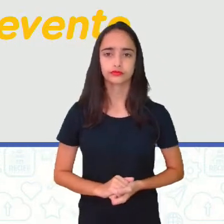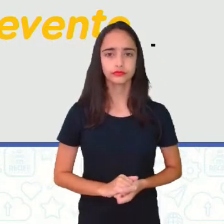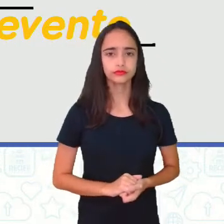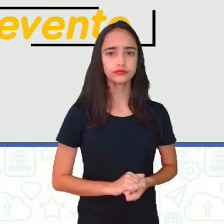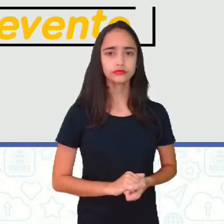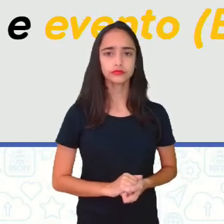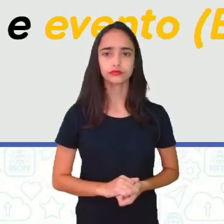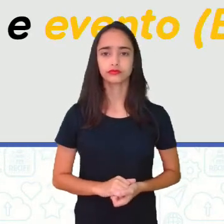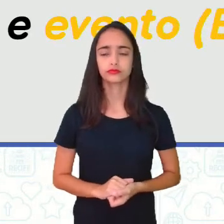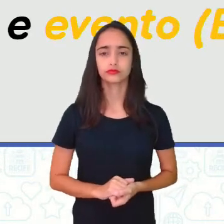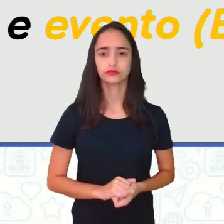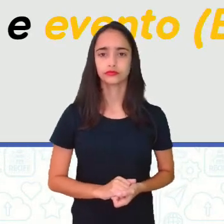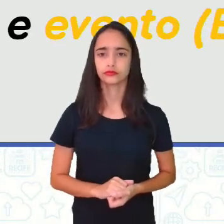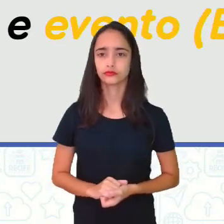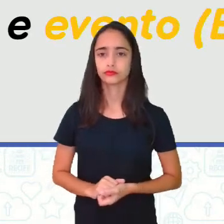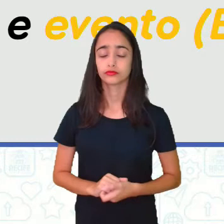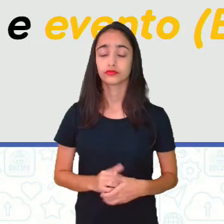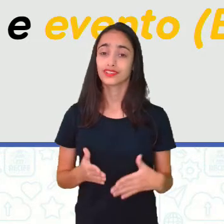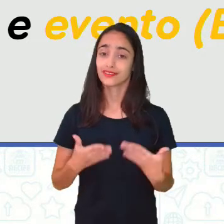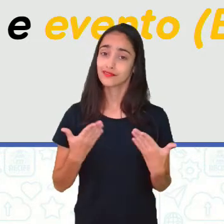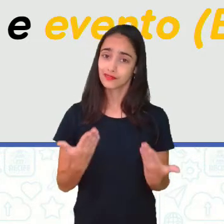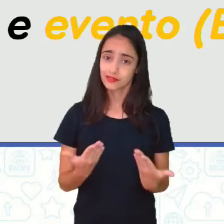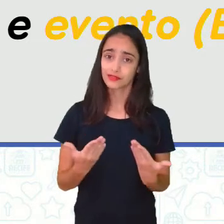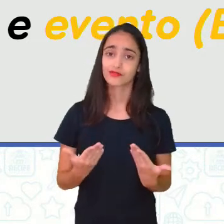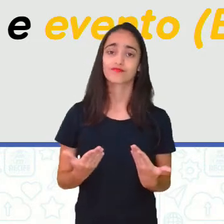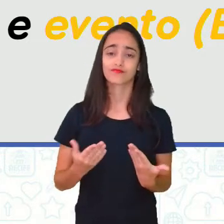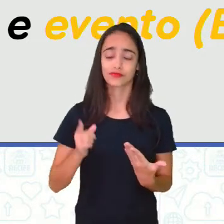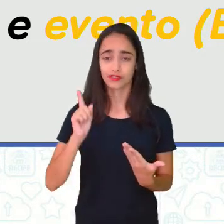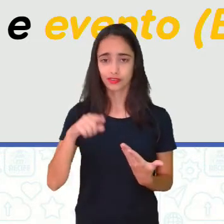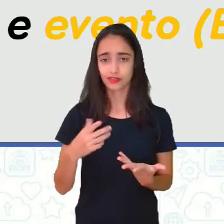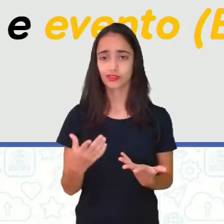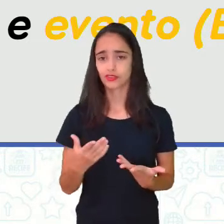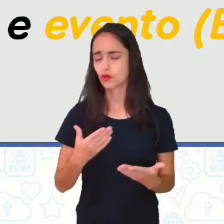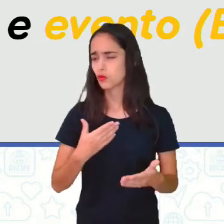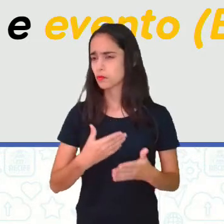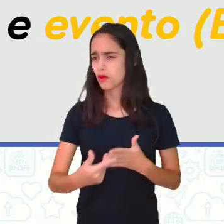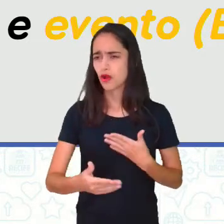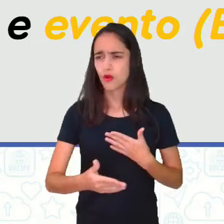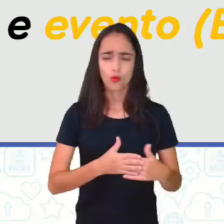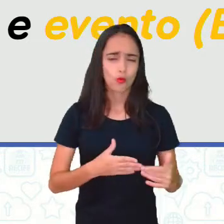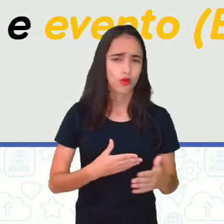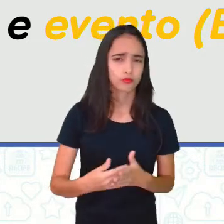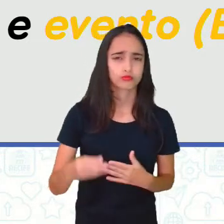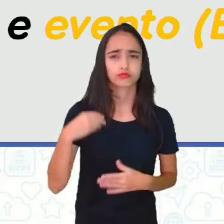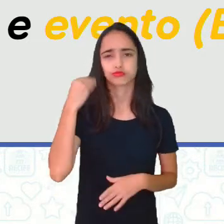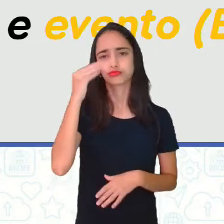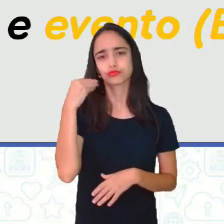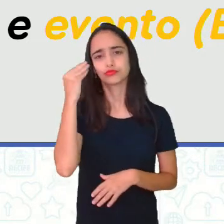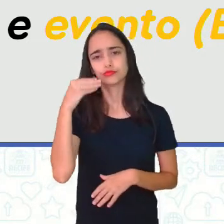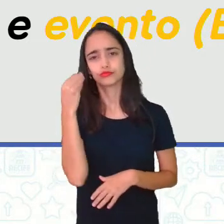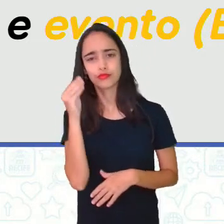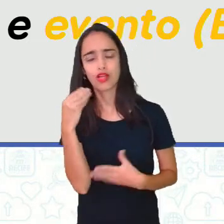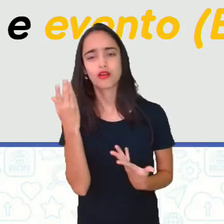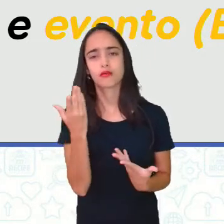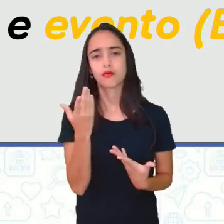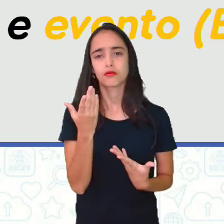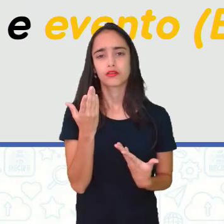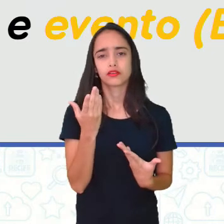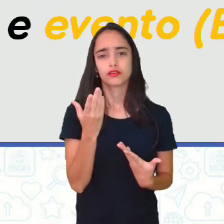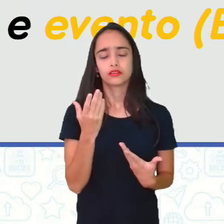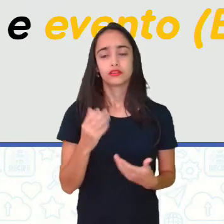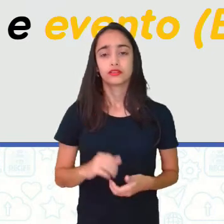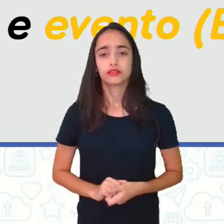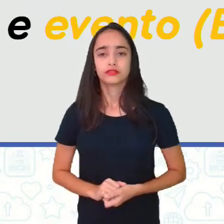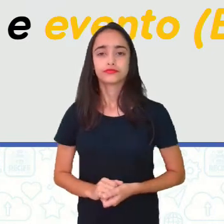espaço amostral. E isso, gente, vale para qualquer experimento aleatório, tá? Dentro